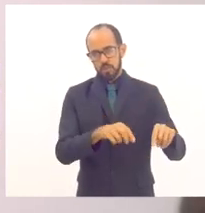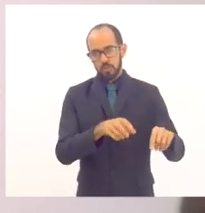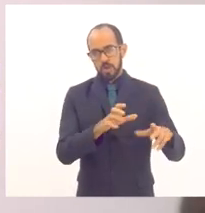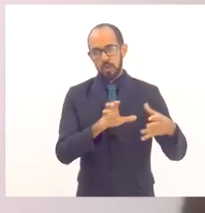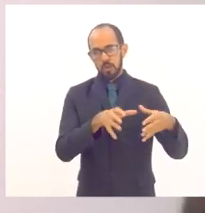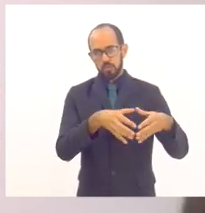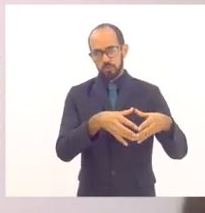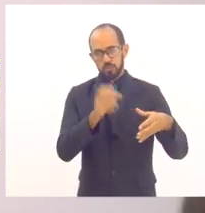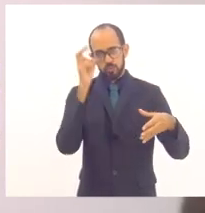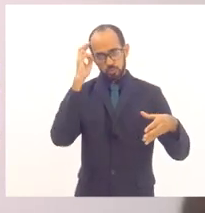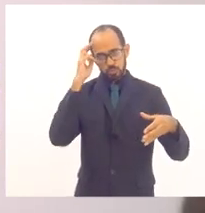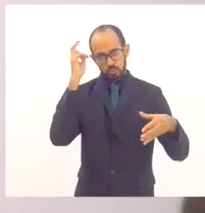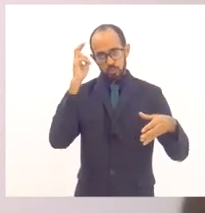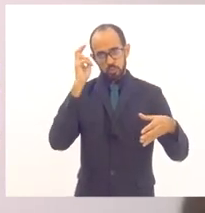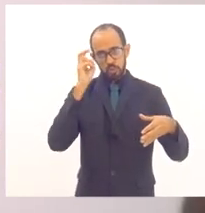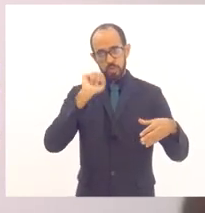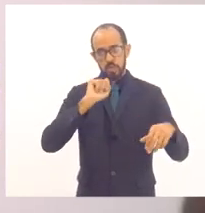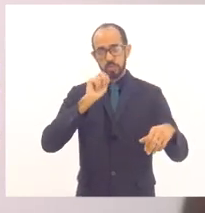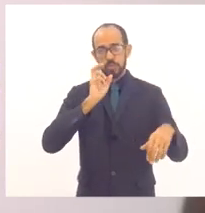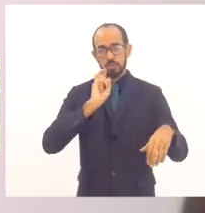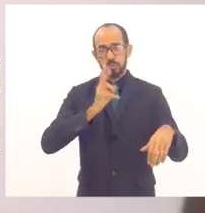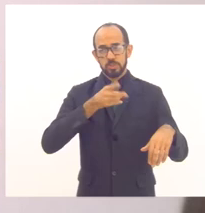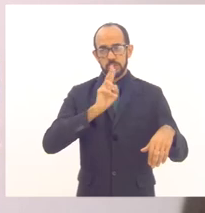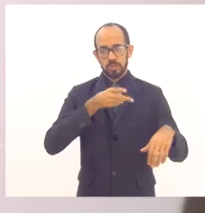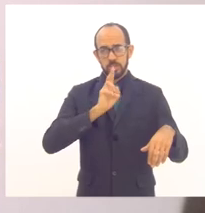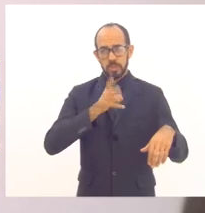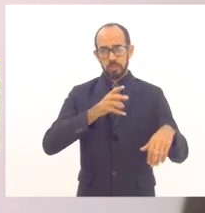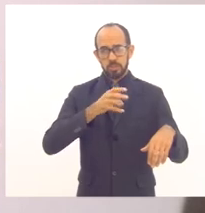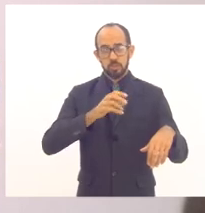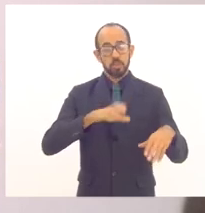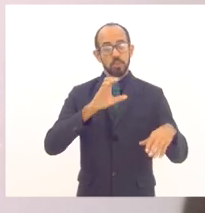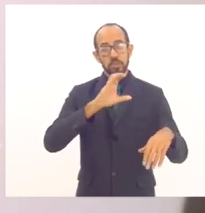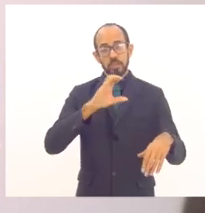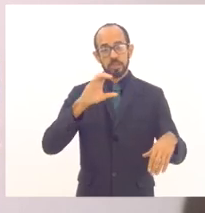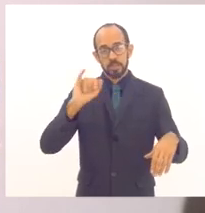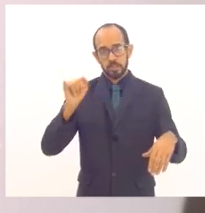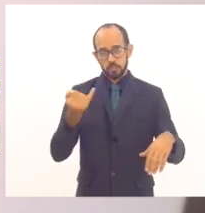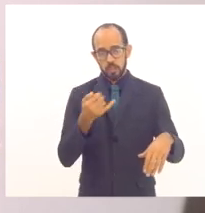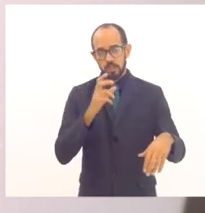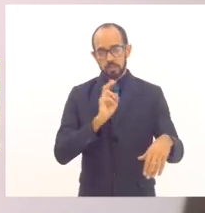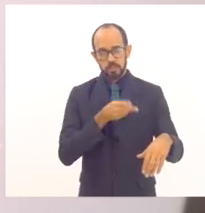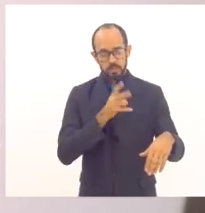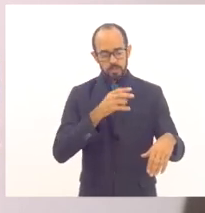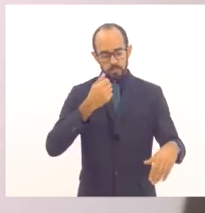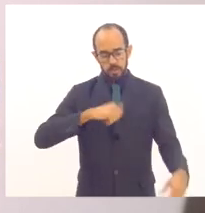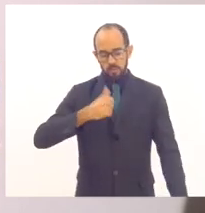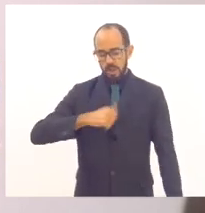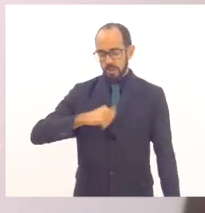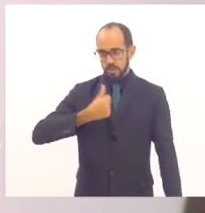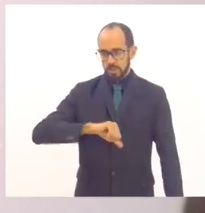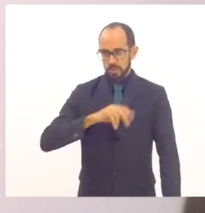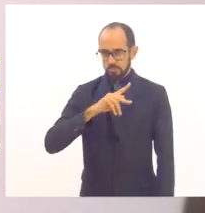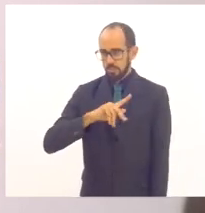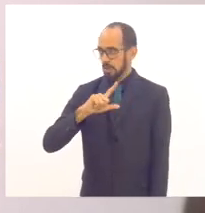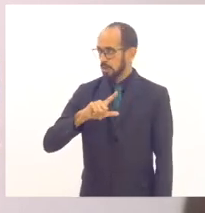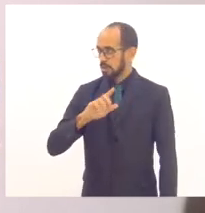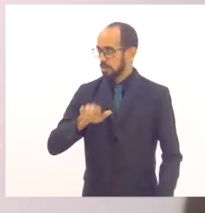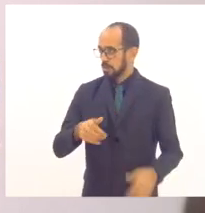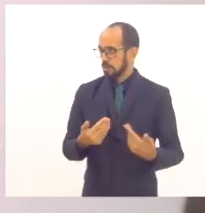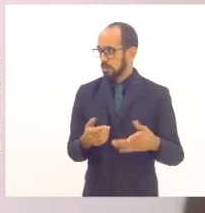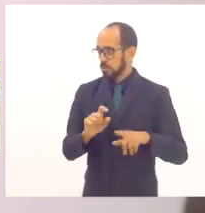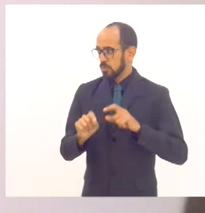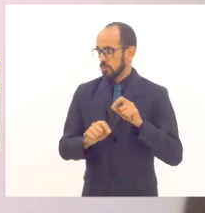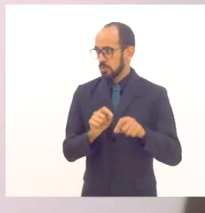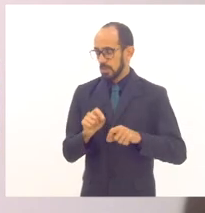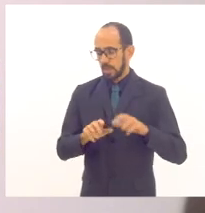analisa esses projetos. Na Comissão de Constituição e Justiça, na CCJ. Então...